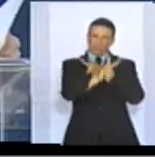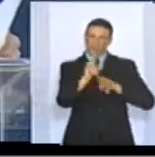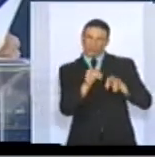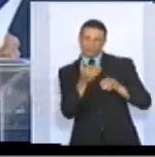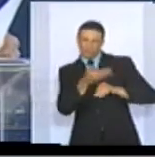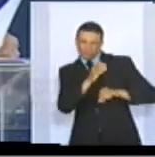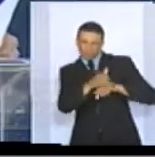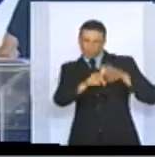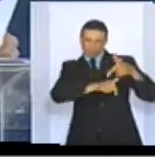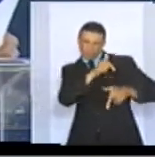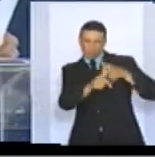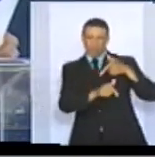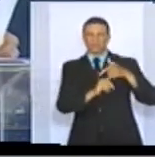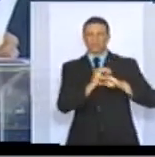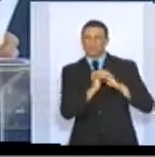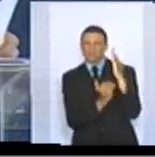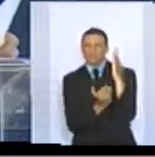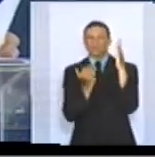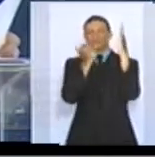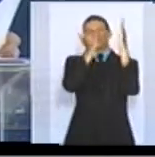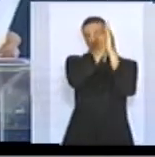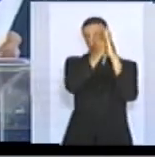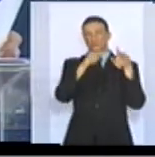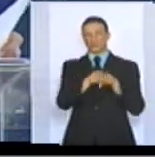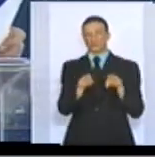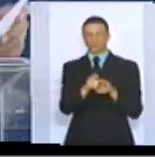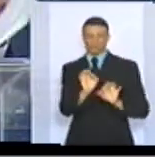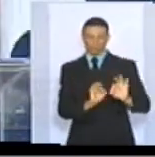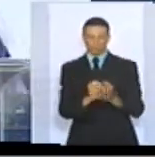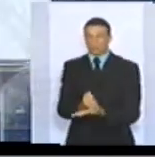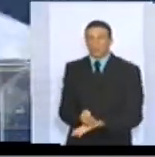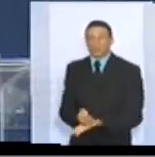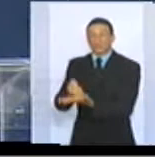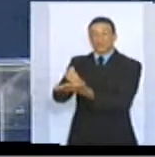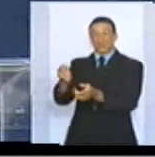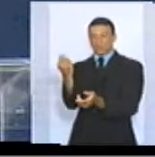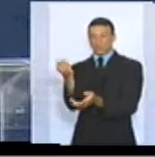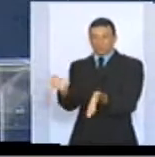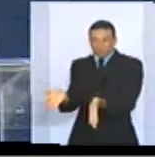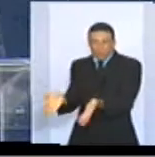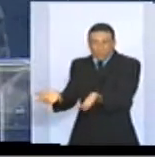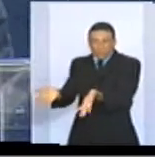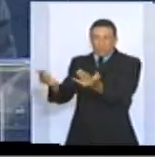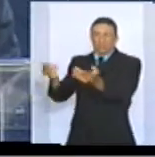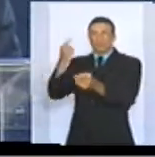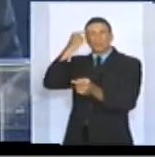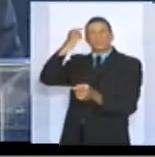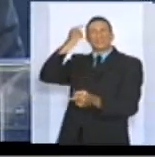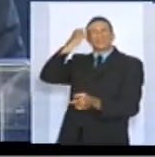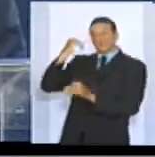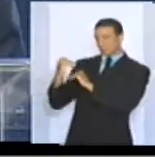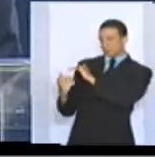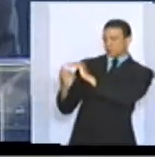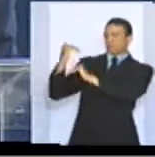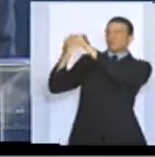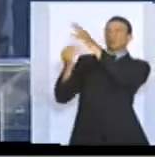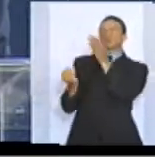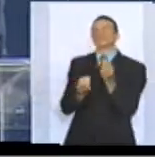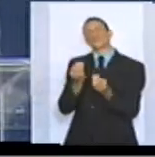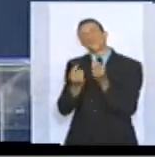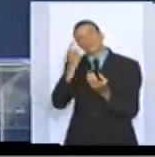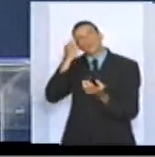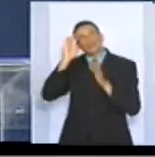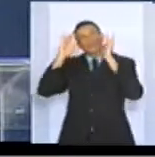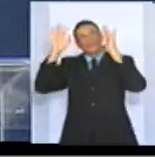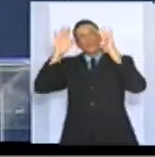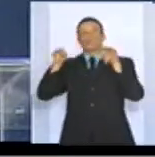atividade, fundo setorial do audiovisual, os mecanismos de incentivo fiscal. Pensamos o desenvolvimento do setor. Já faz algum tempo que a